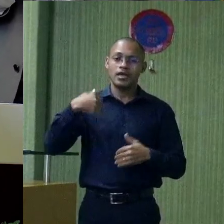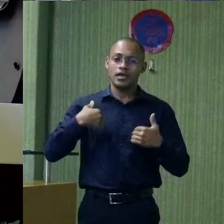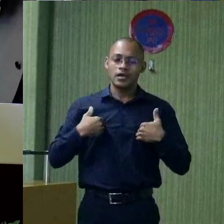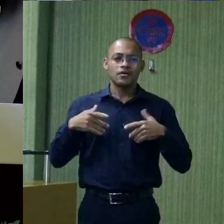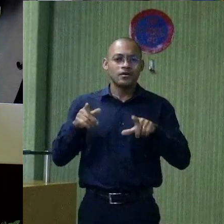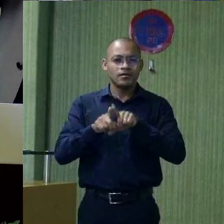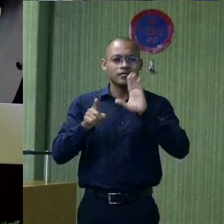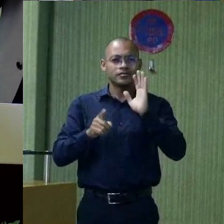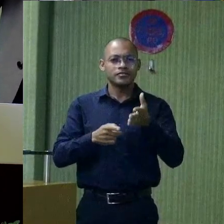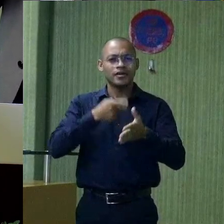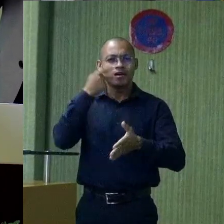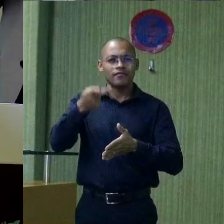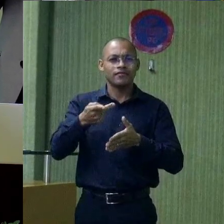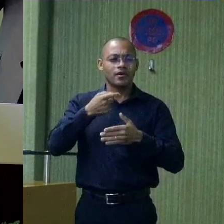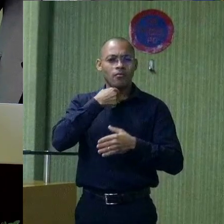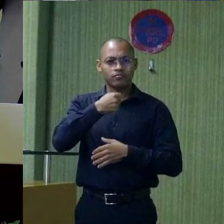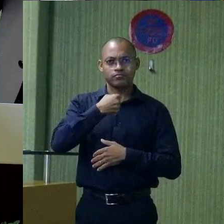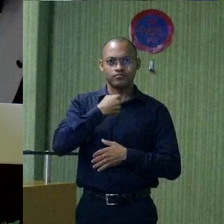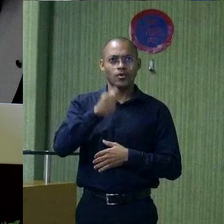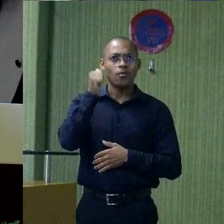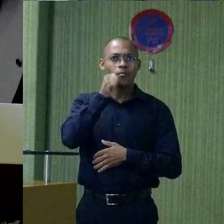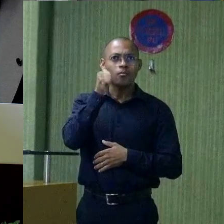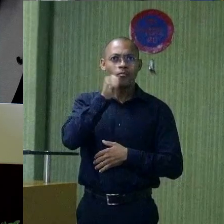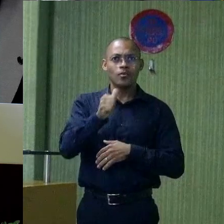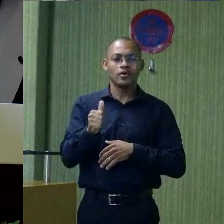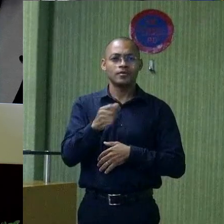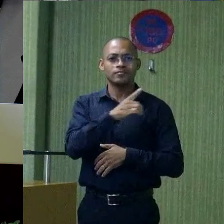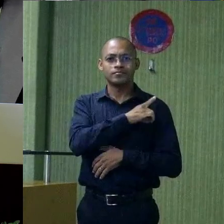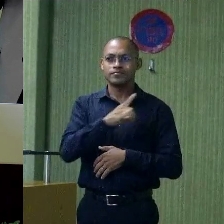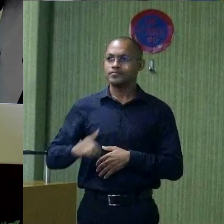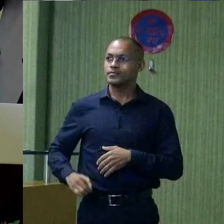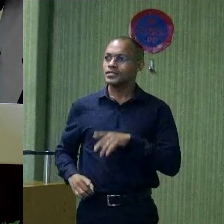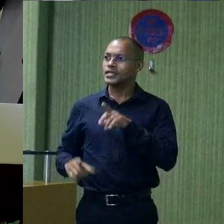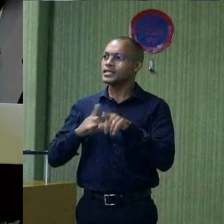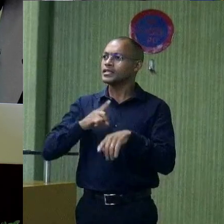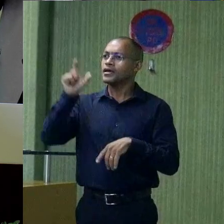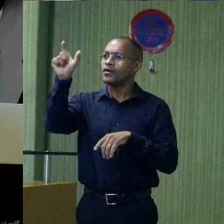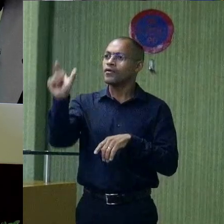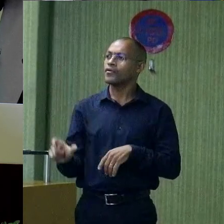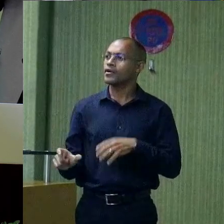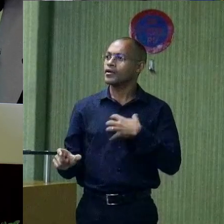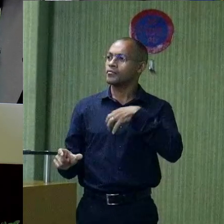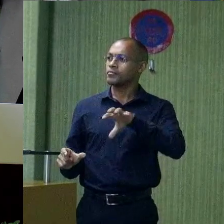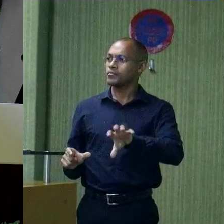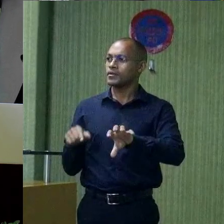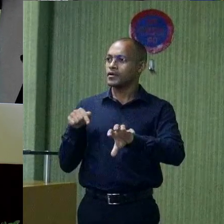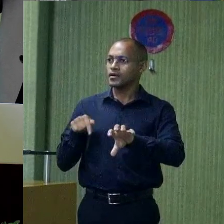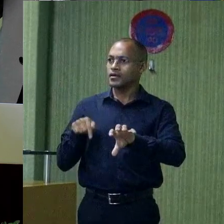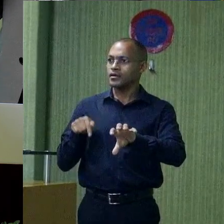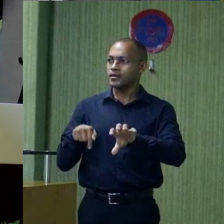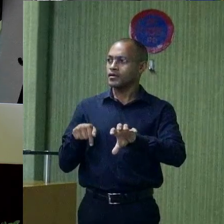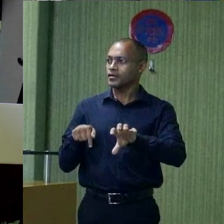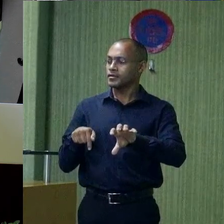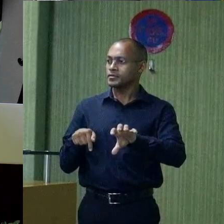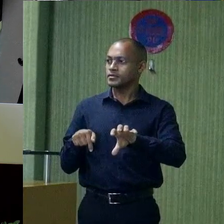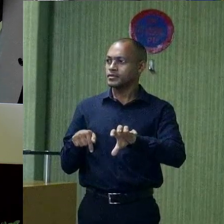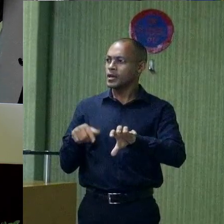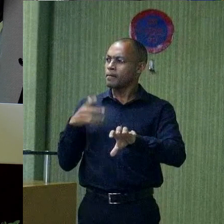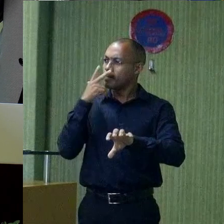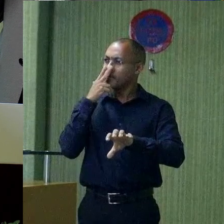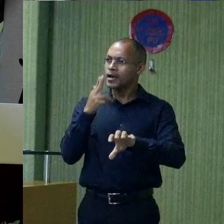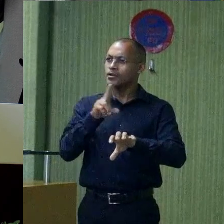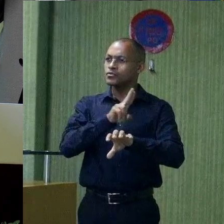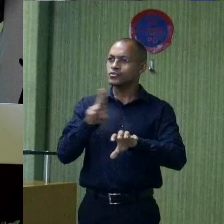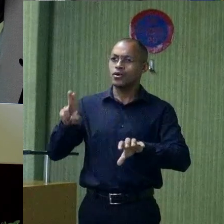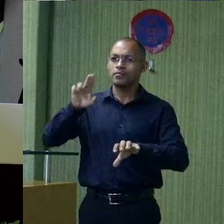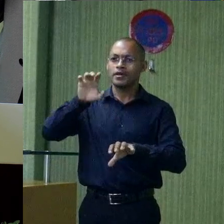recentemente uma entrevista da deputada tem alguém da Bahia aqui Elisa eu acho que é Elisa Portugal o nome